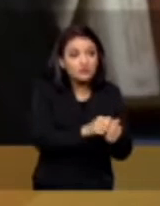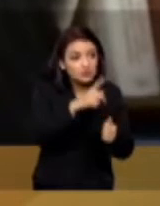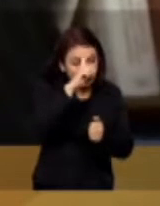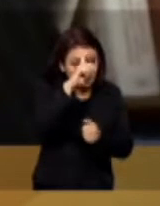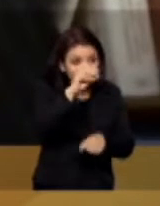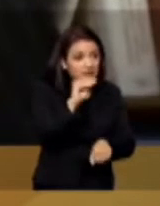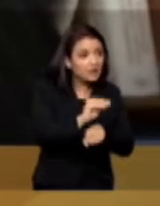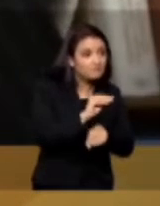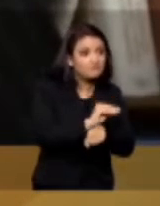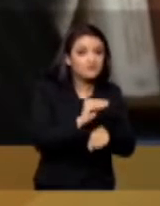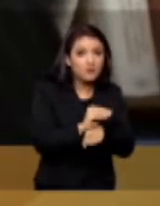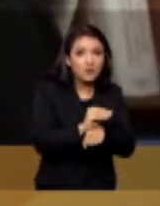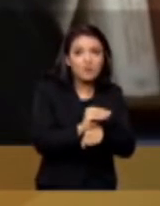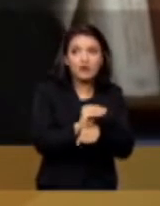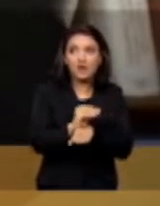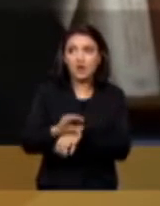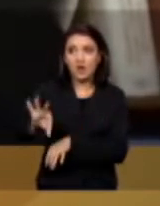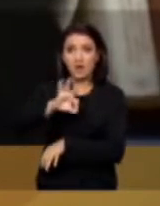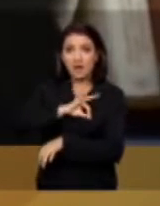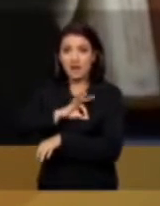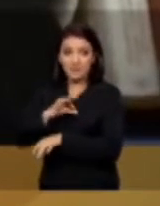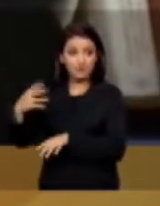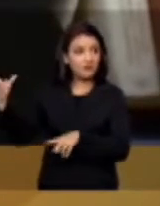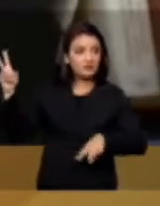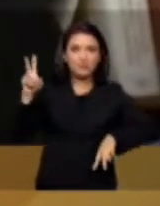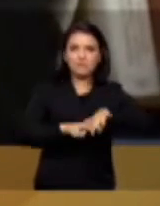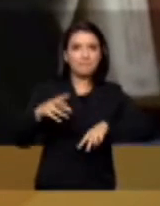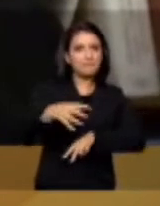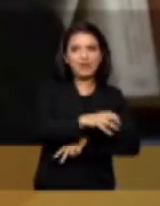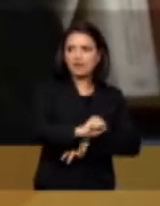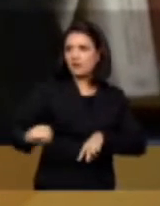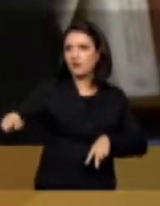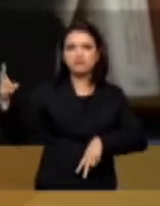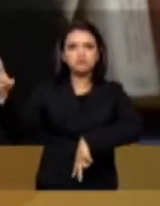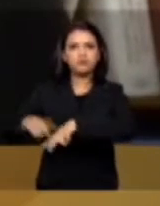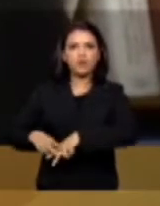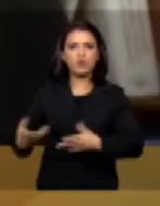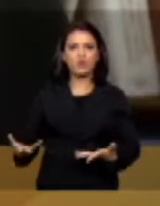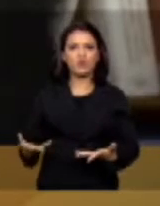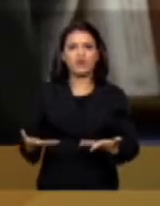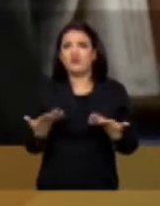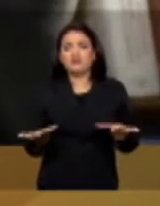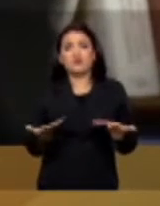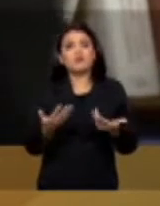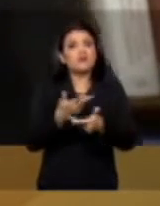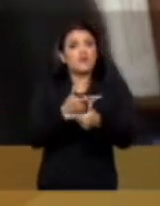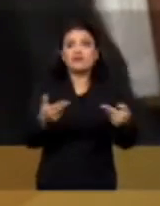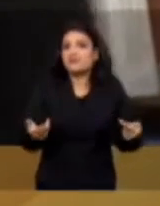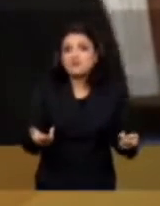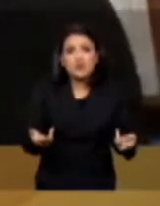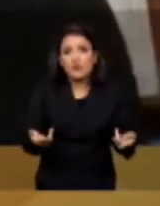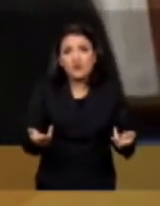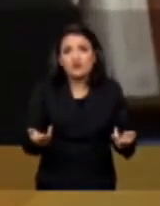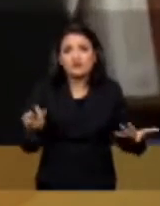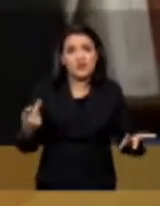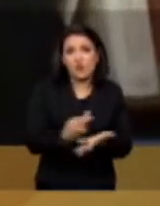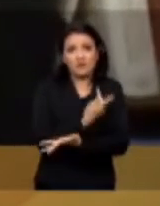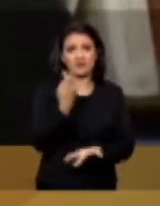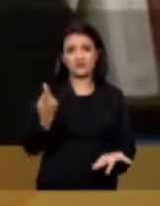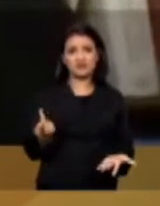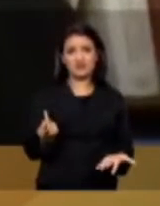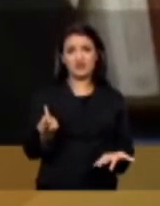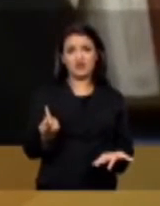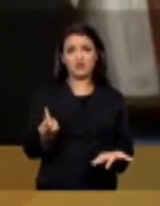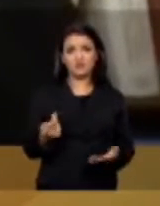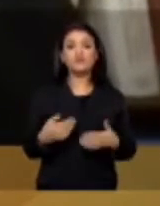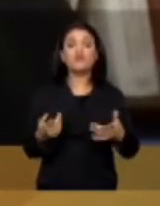que nós estamos combatendo. E quero dizer mais, ministro Barroso, quer dizer, não concordo com Vossa Excelência, data vênia,